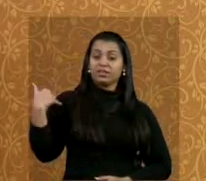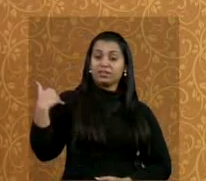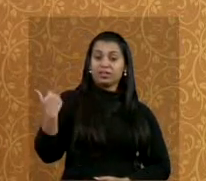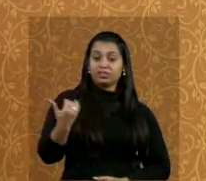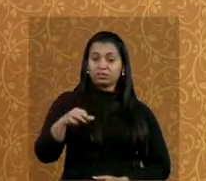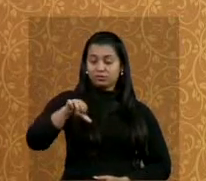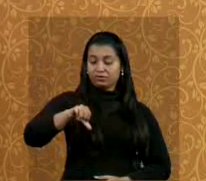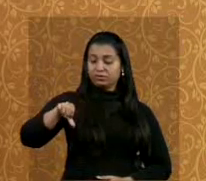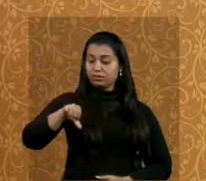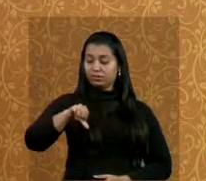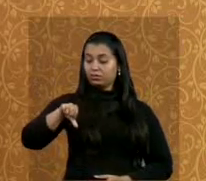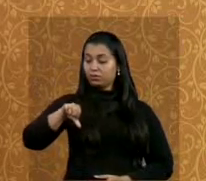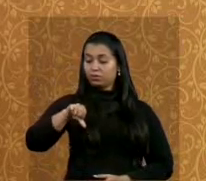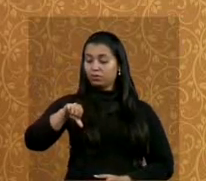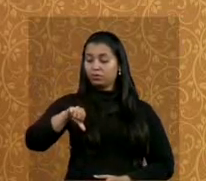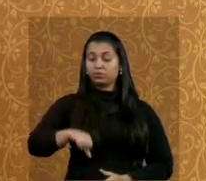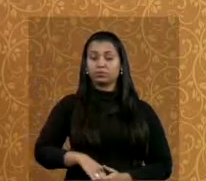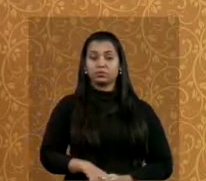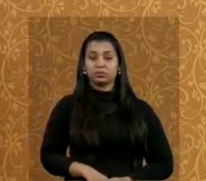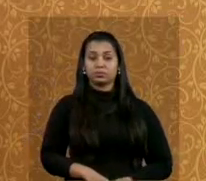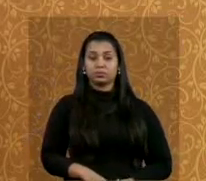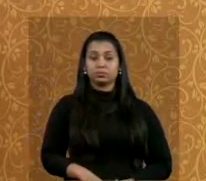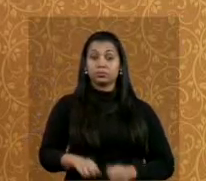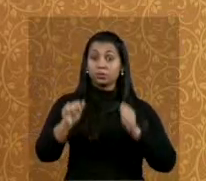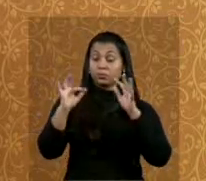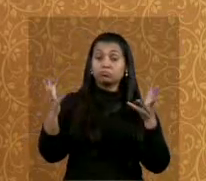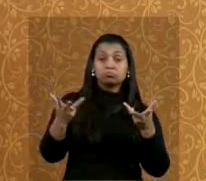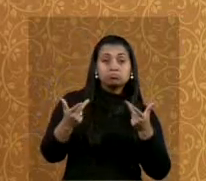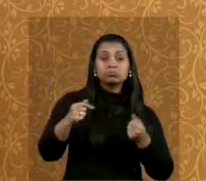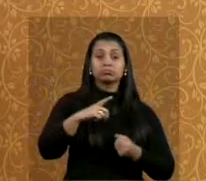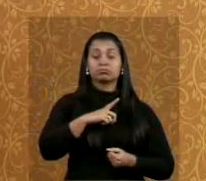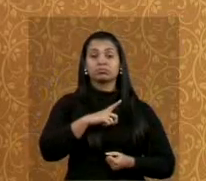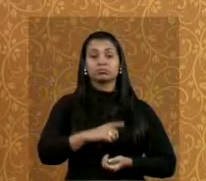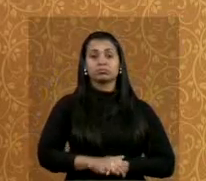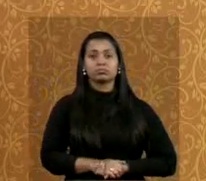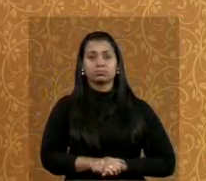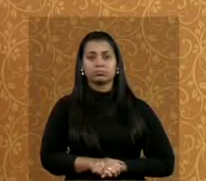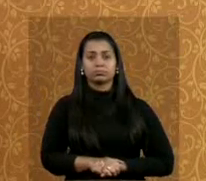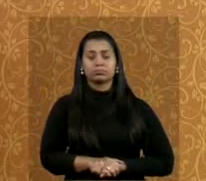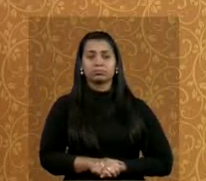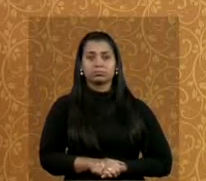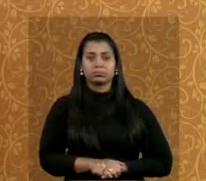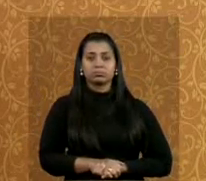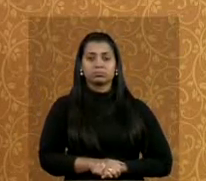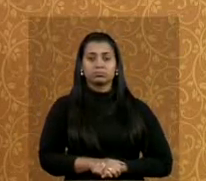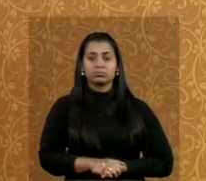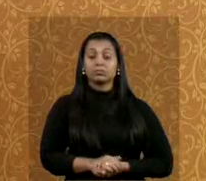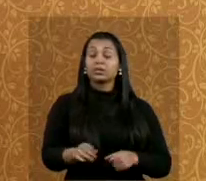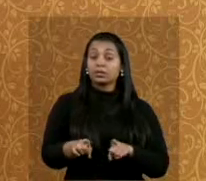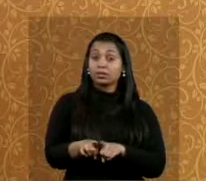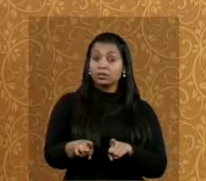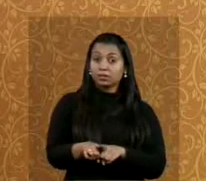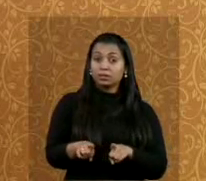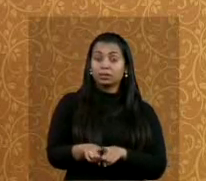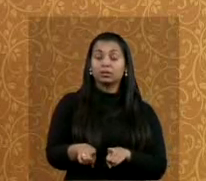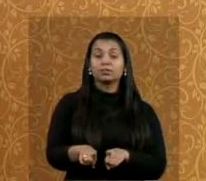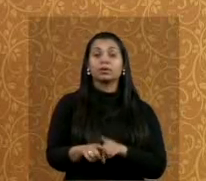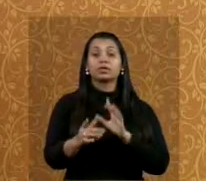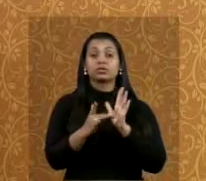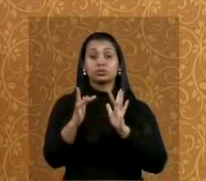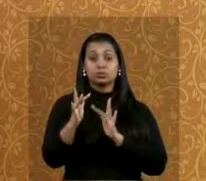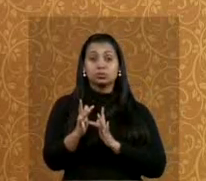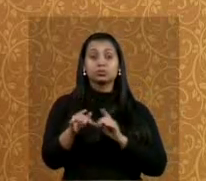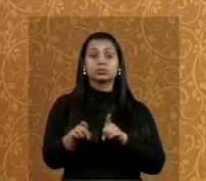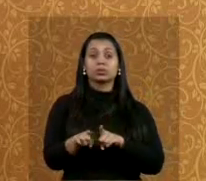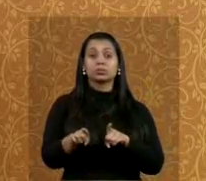99 anos. Que bênção, olha que maravilha. A bênção. E também, para que Jesus